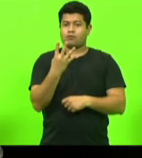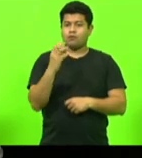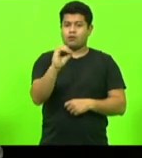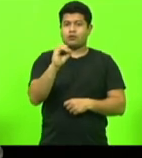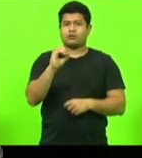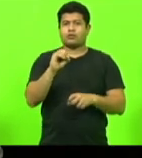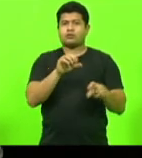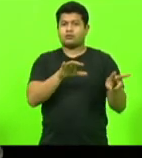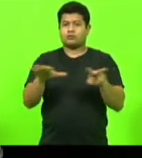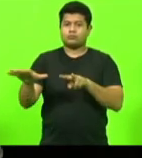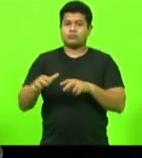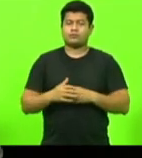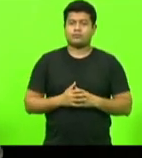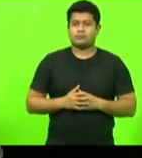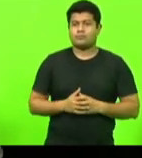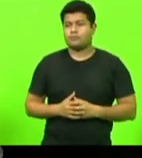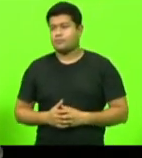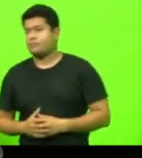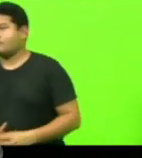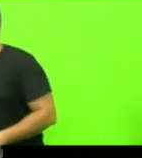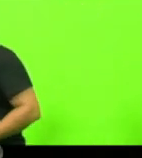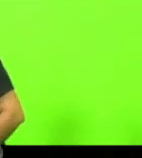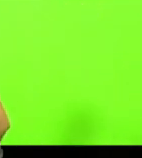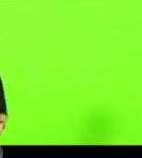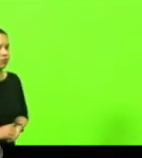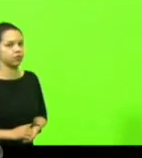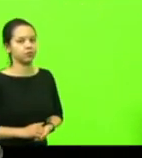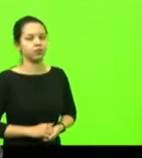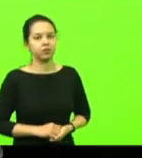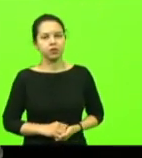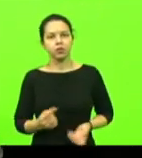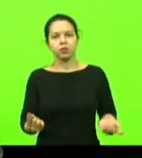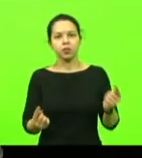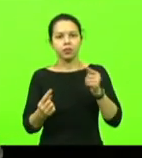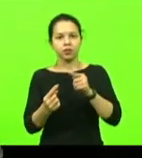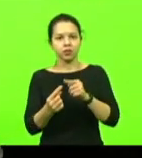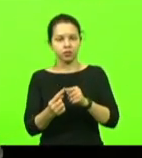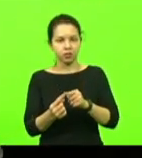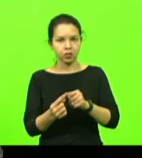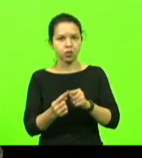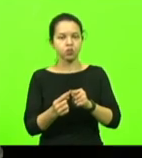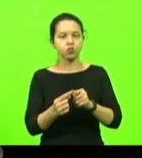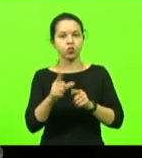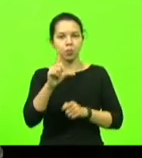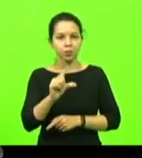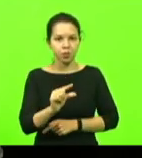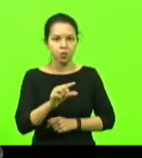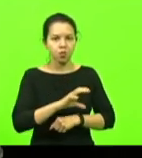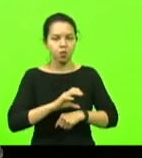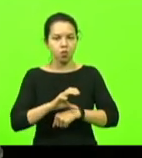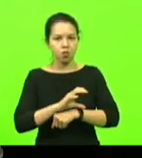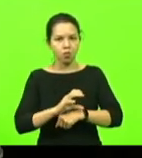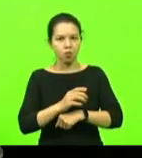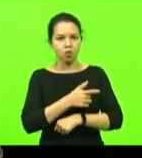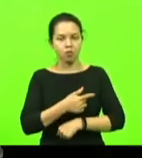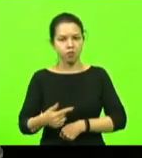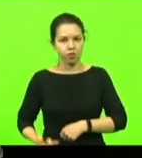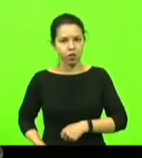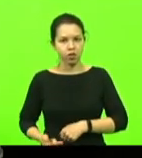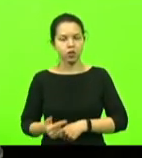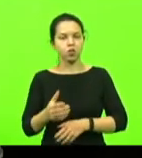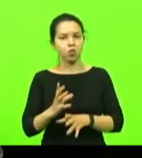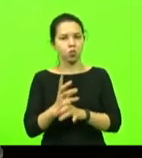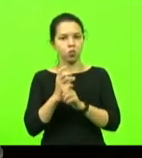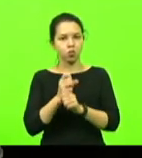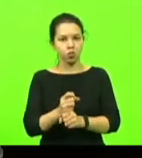horas semanais. Relativo à aplicação do mínimo constitucional, o governo deixou, no acumulado de 2015